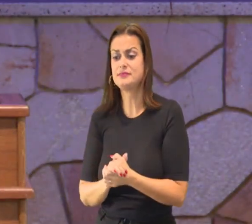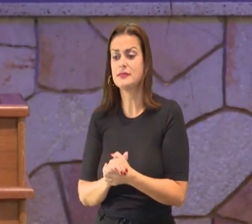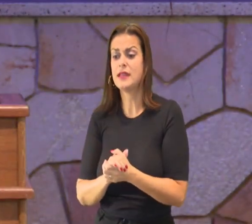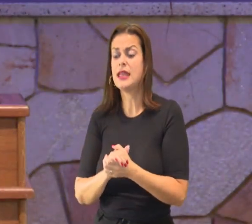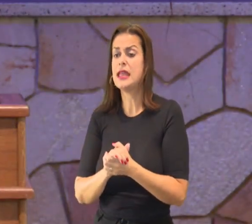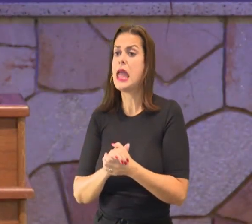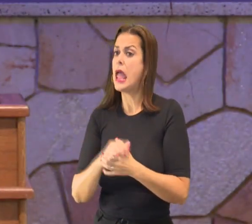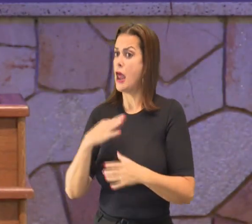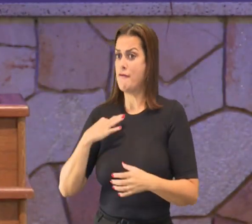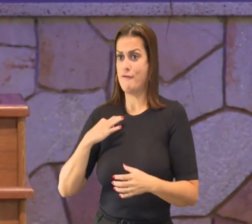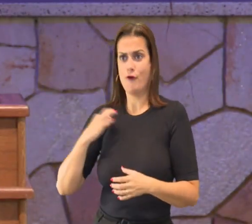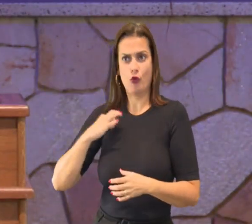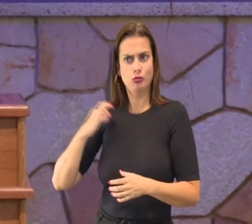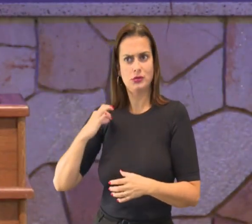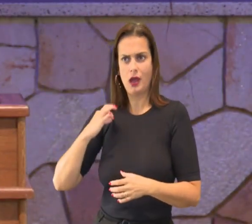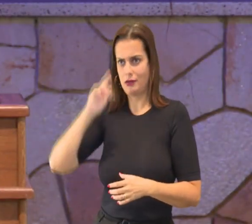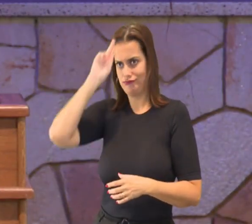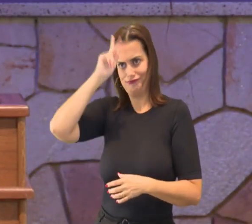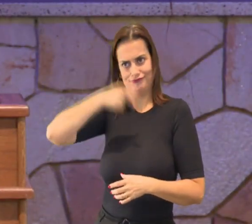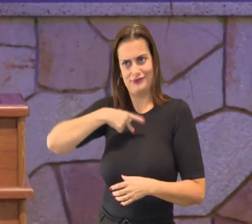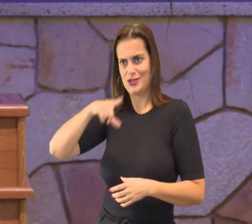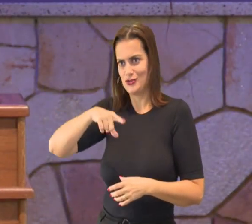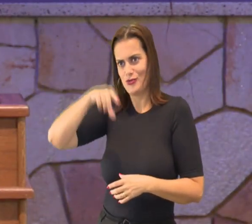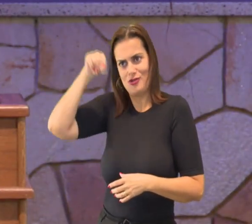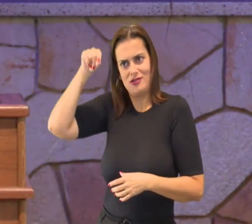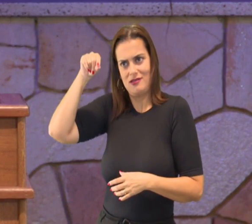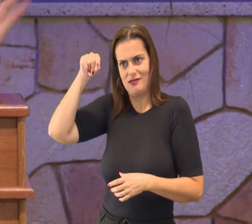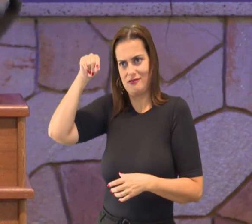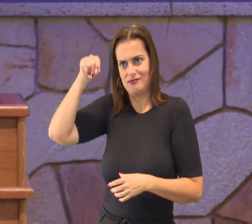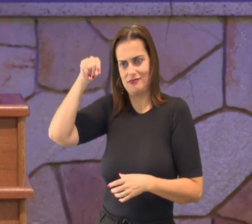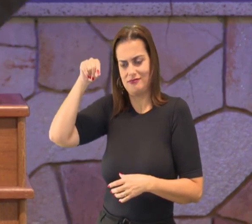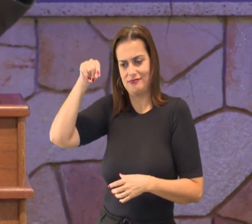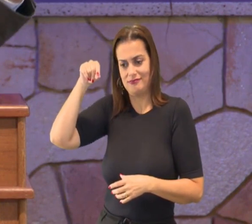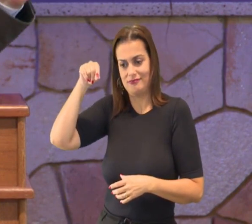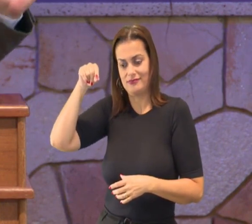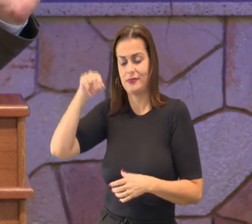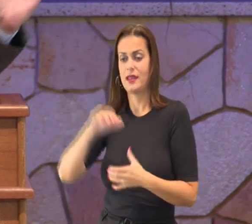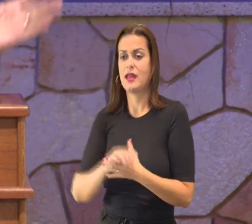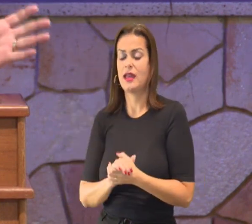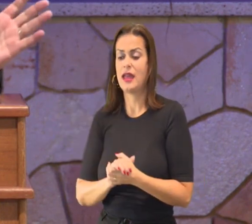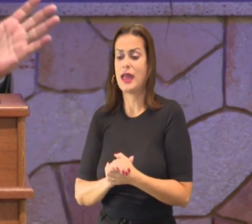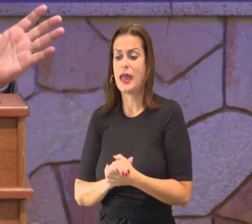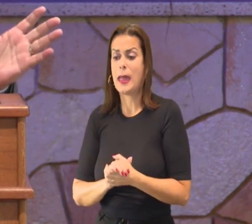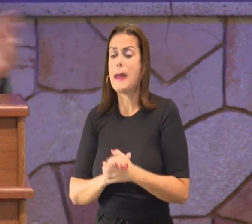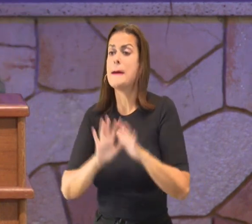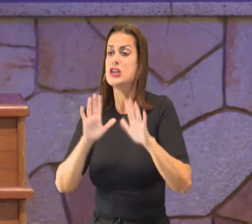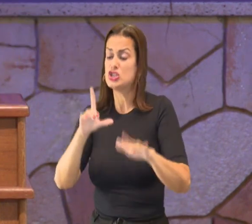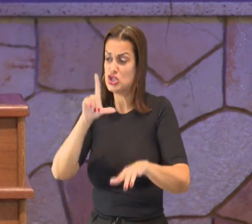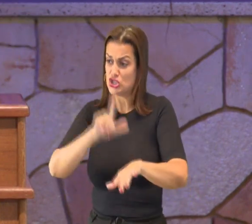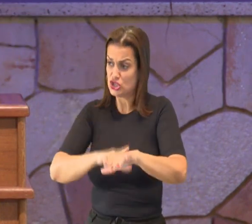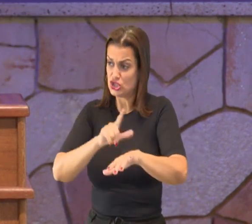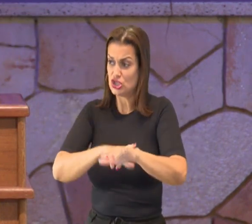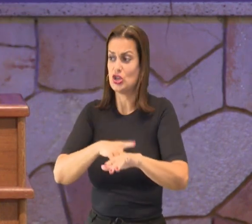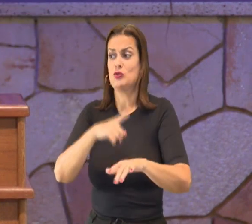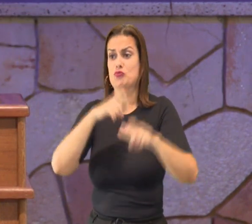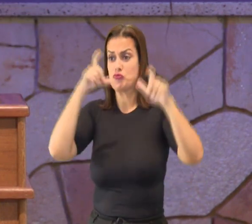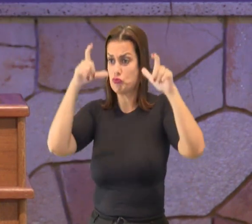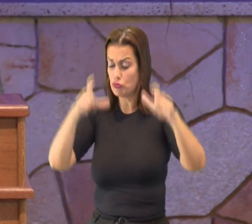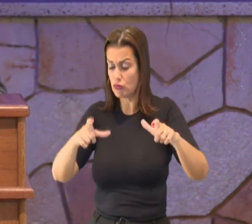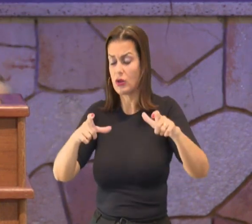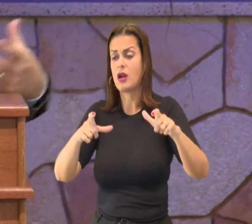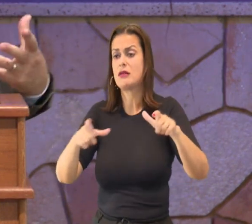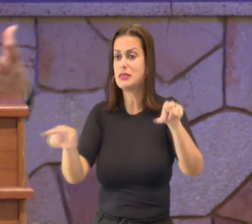eram voluntárias e pessoais, com exceção da coletiva, que eu vou falar daqui a